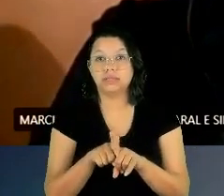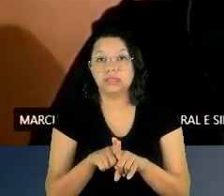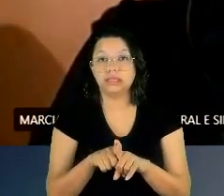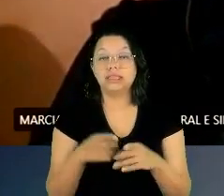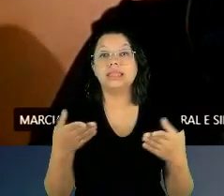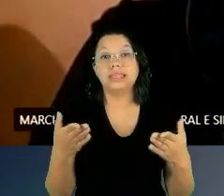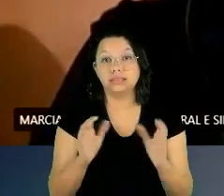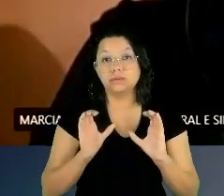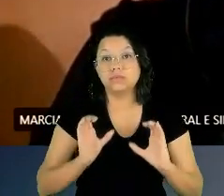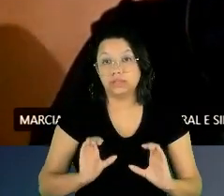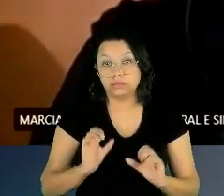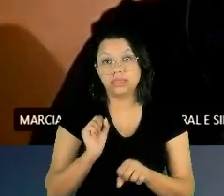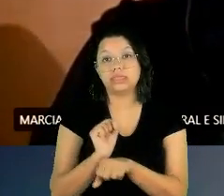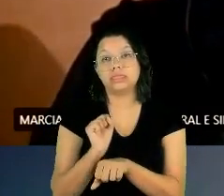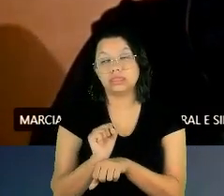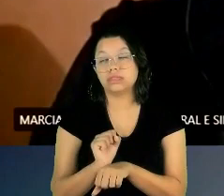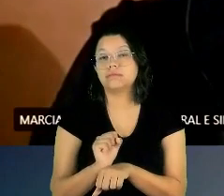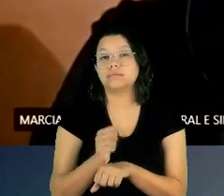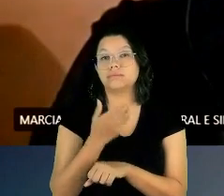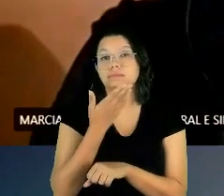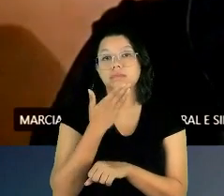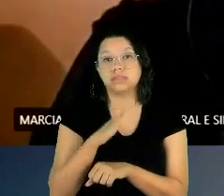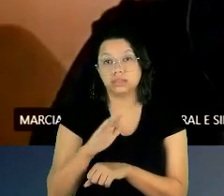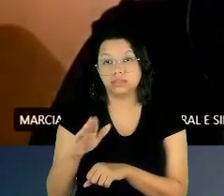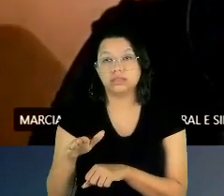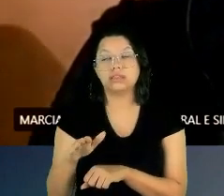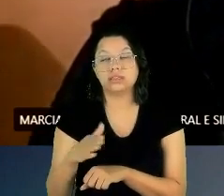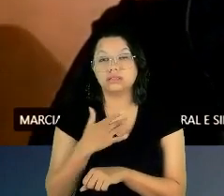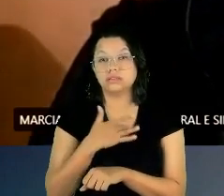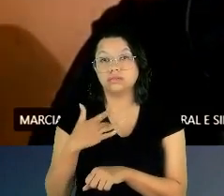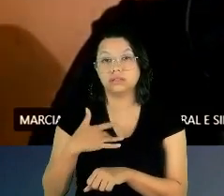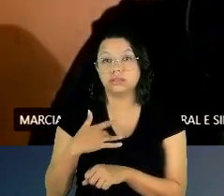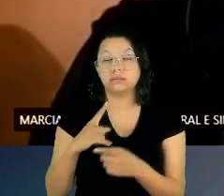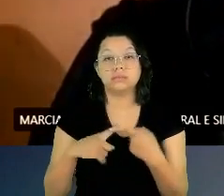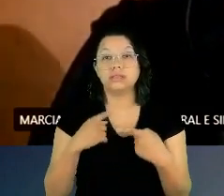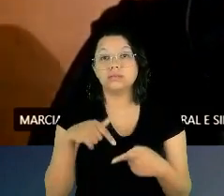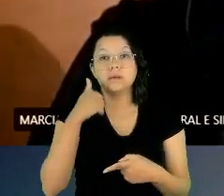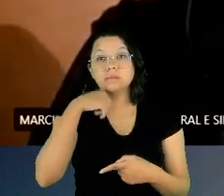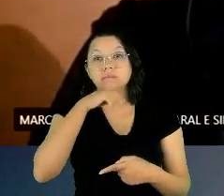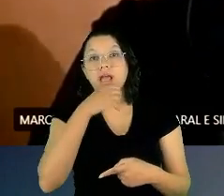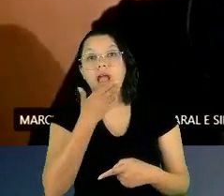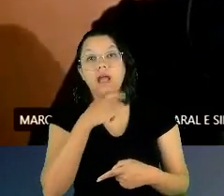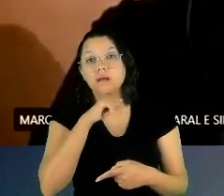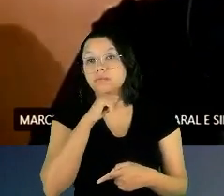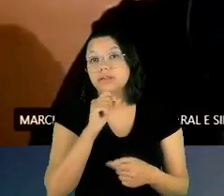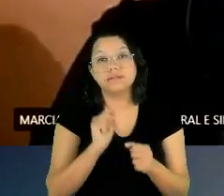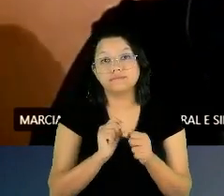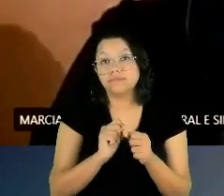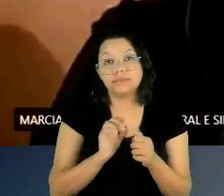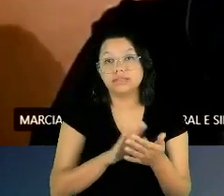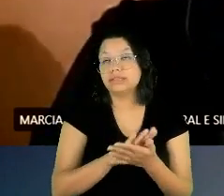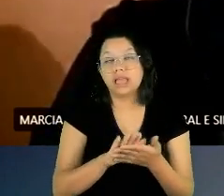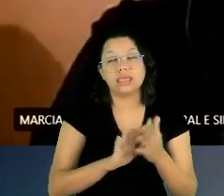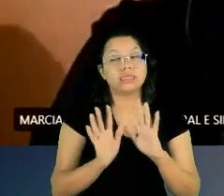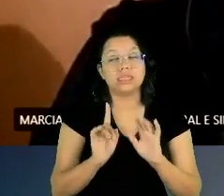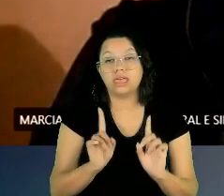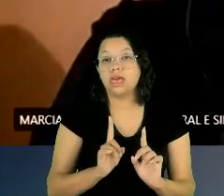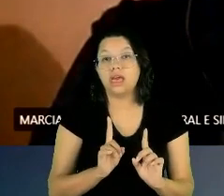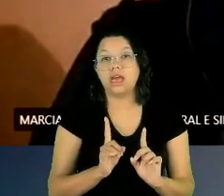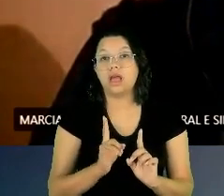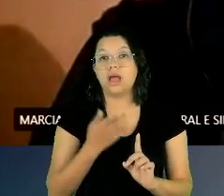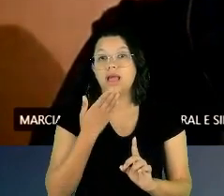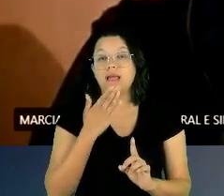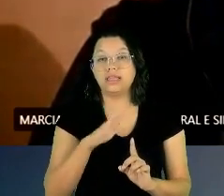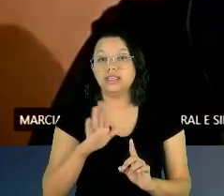né, isso é um comportamento esperado nas crianças saudáveis. E não são os pais que estão fazendo isso, então a criança